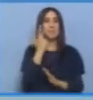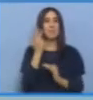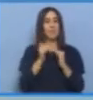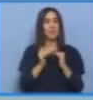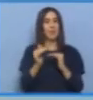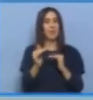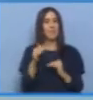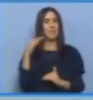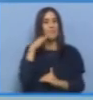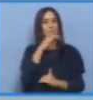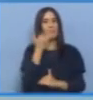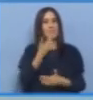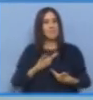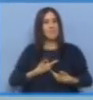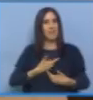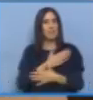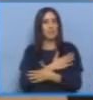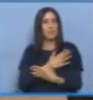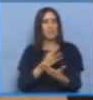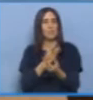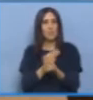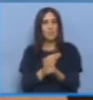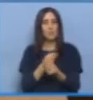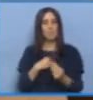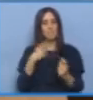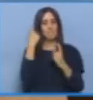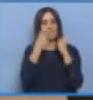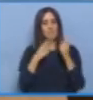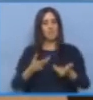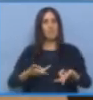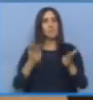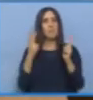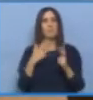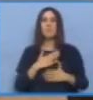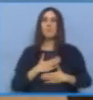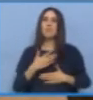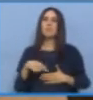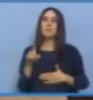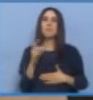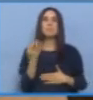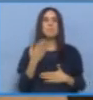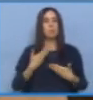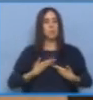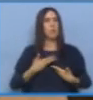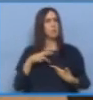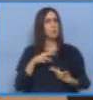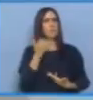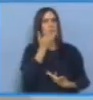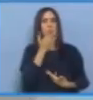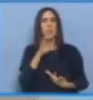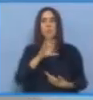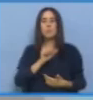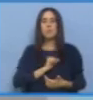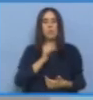sou feliz em família e com os amigos, que posso discernir em liberdade esta vontade de ir. Sim, sou feliz em Portugal, adoro o meu